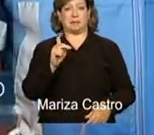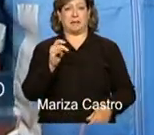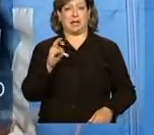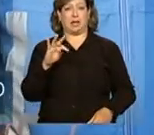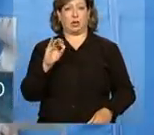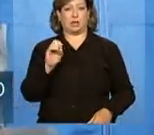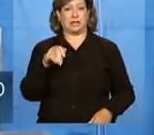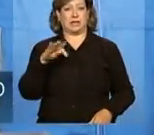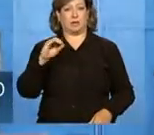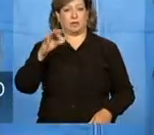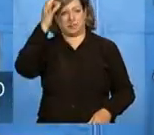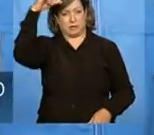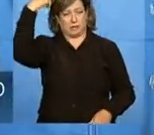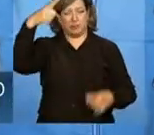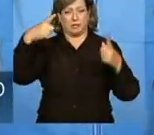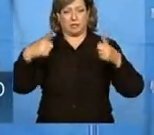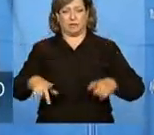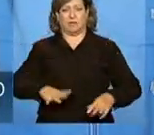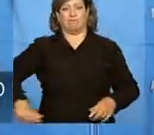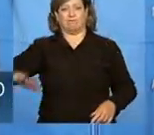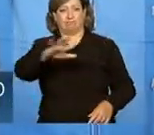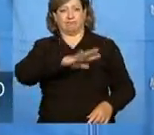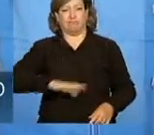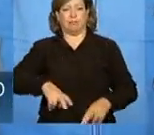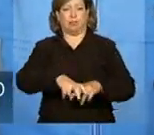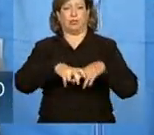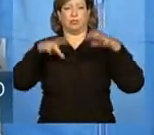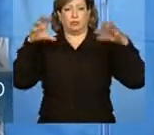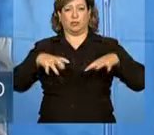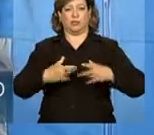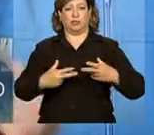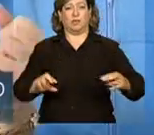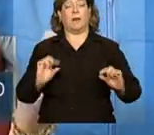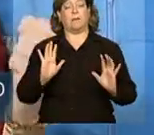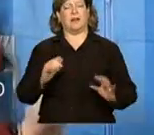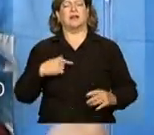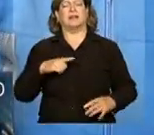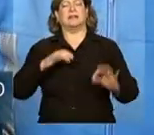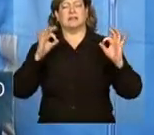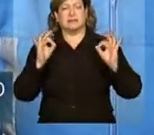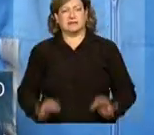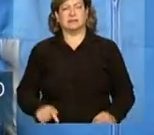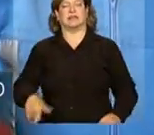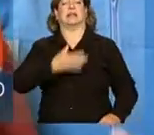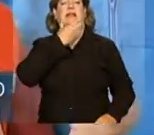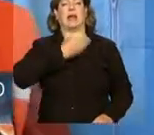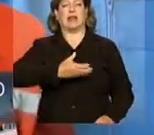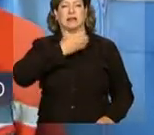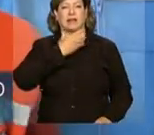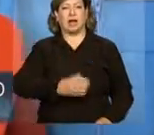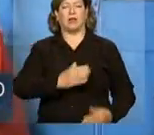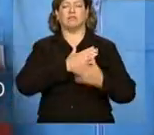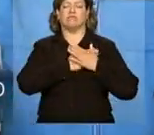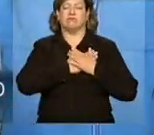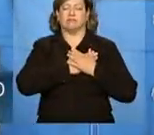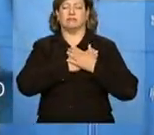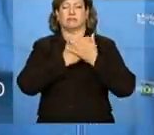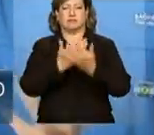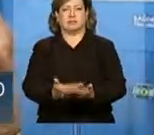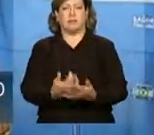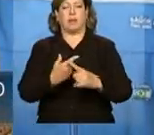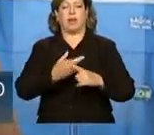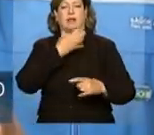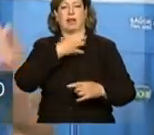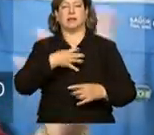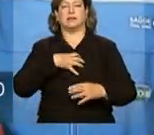mundo, nesse dia, vai ter o Natal da solidariedade, o Natal, aquela força que o Natal dá, que não